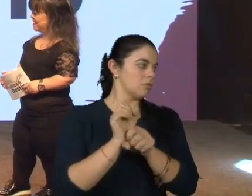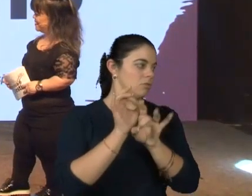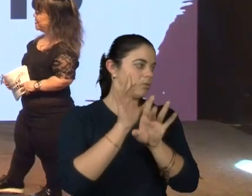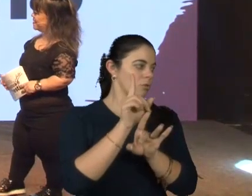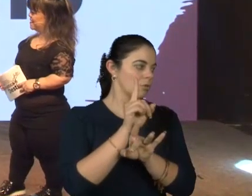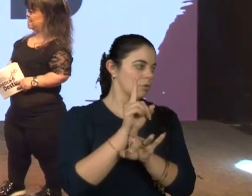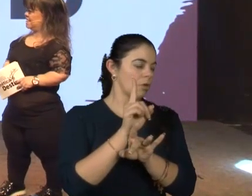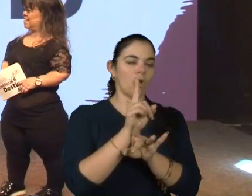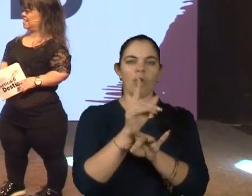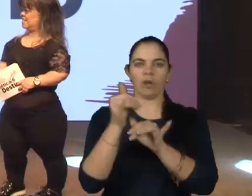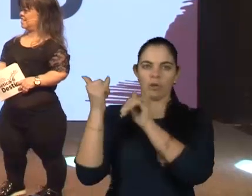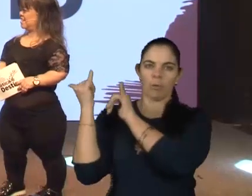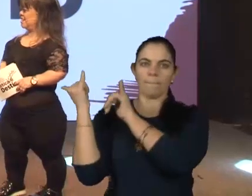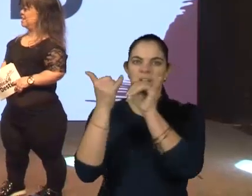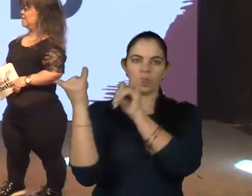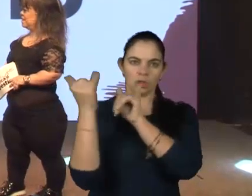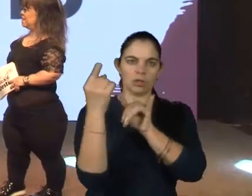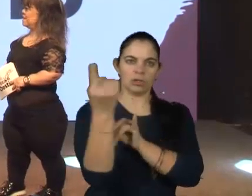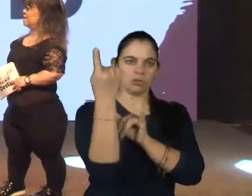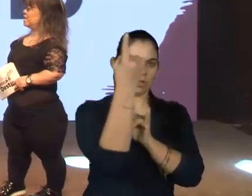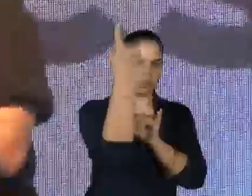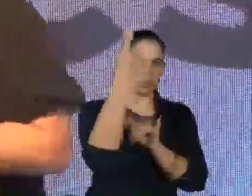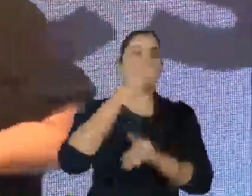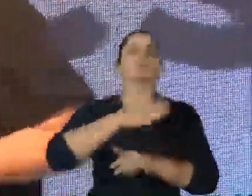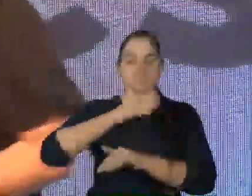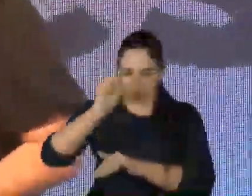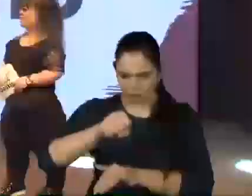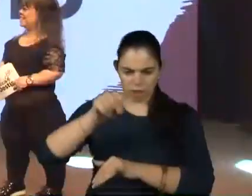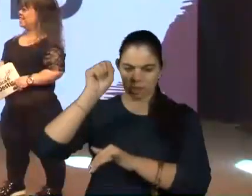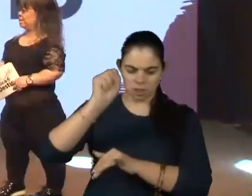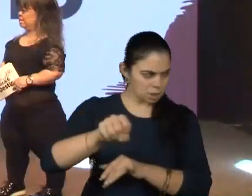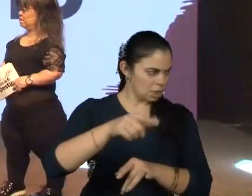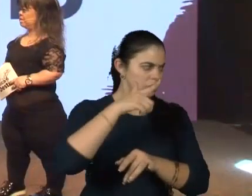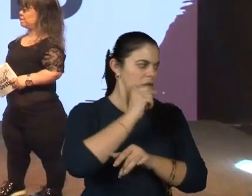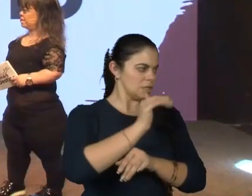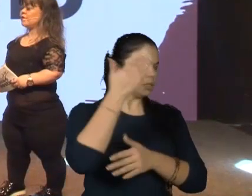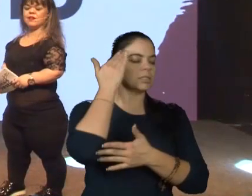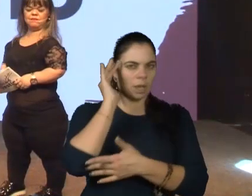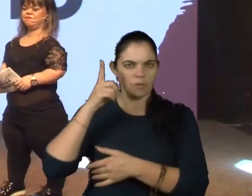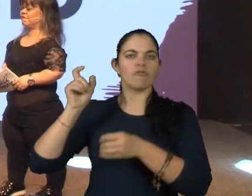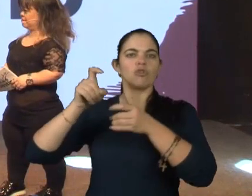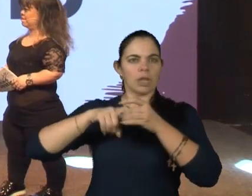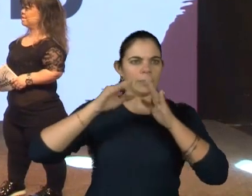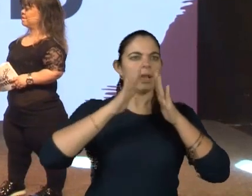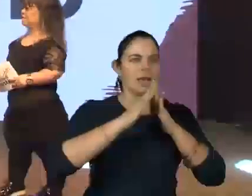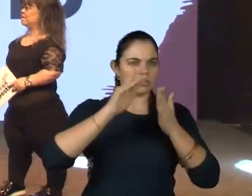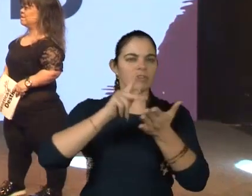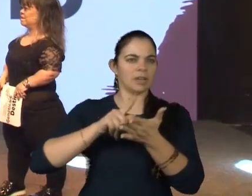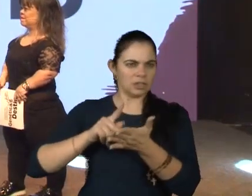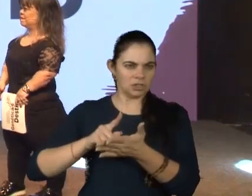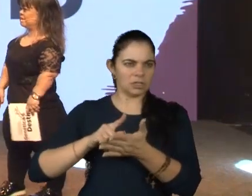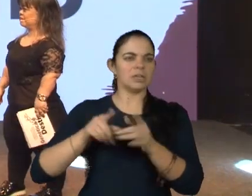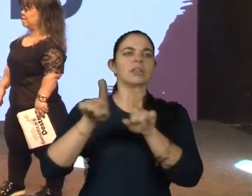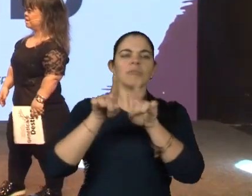você pega o metrô sozinha aqui, sim, em São Paulo? Sim, sozinha. Você já sabe se localizar, voltar para casa, é isso, sei, mesmo? E eu sei que